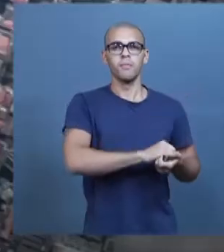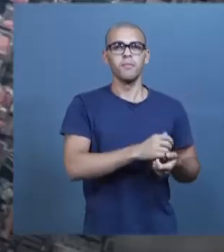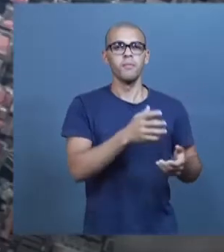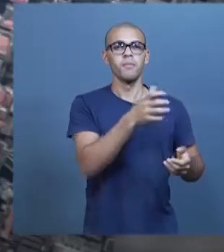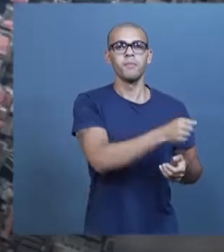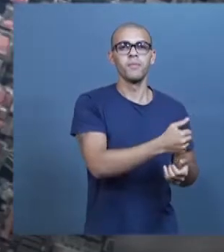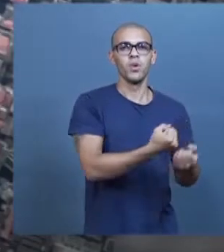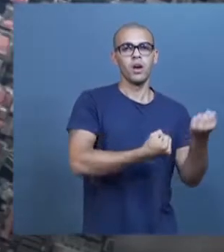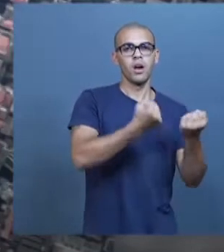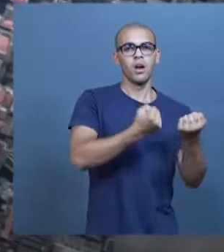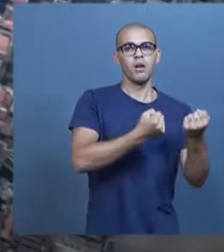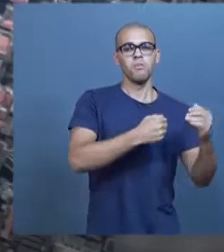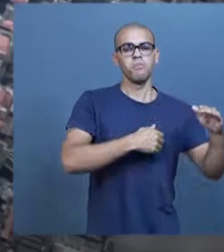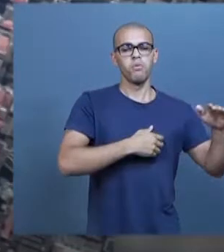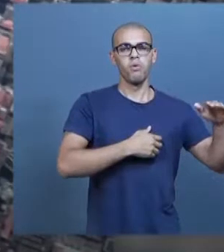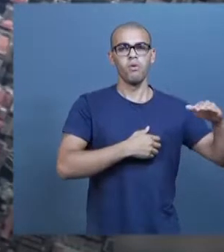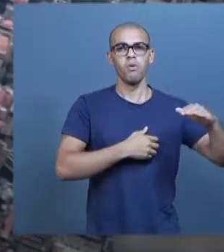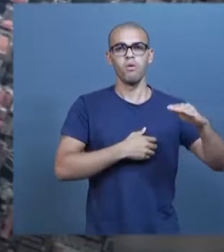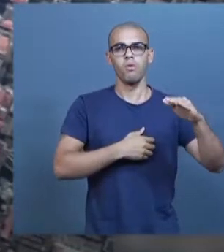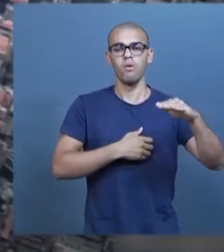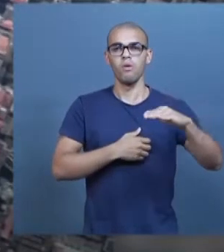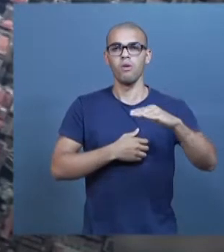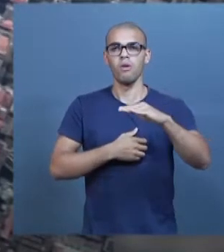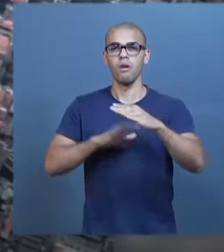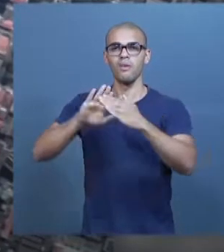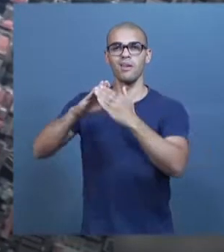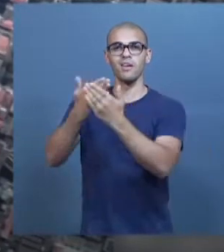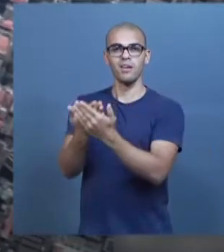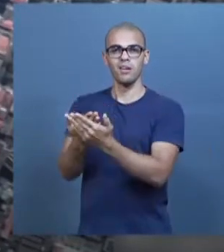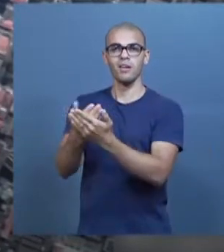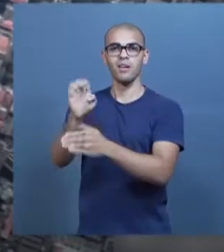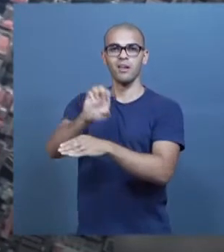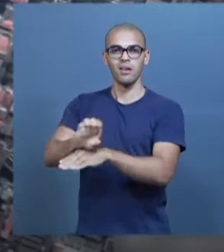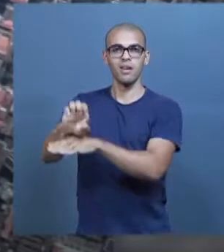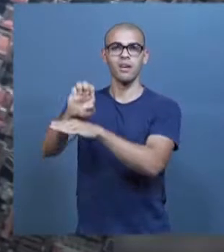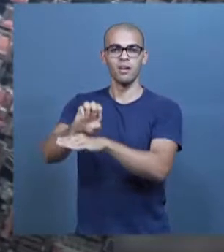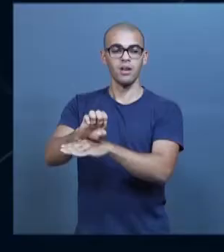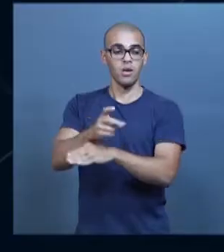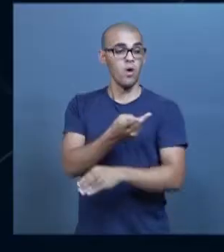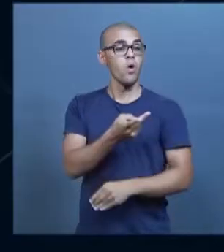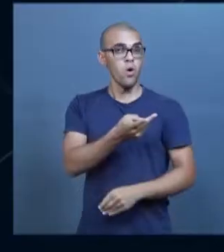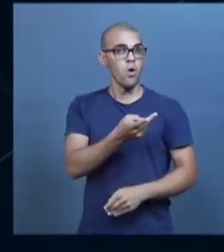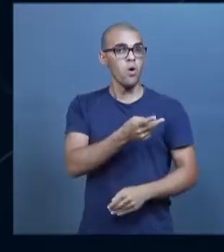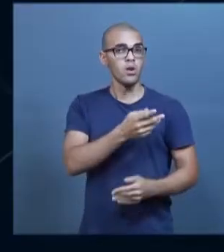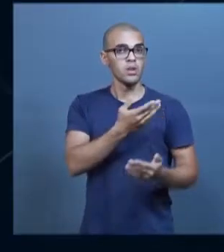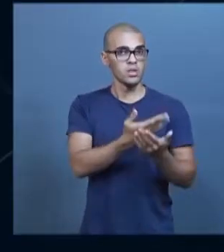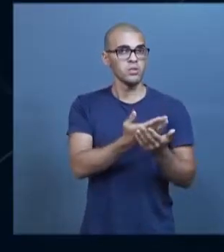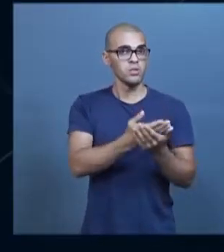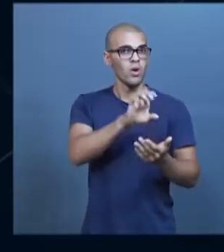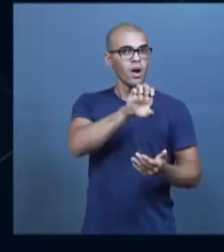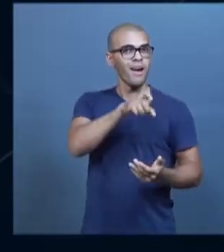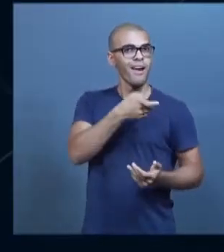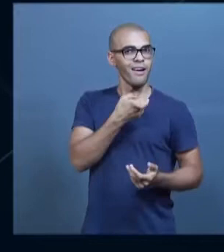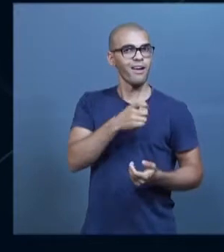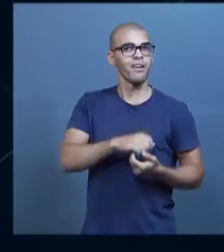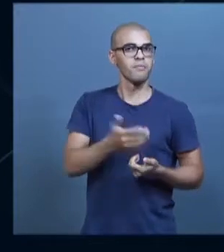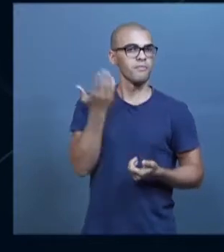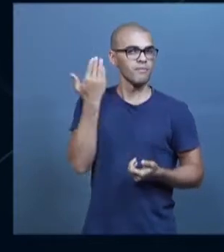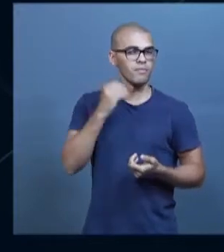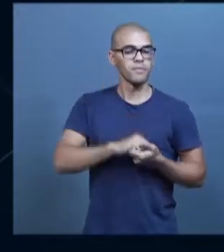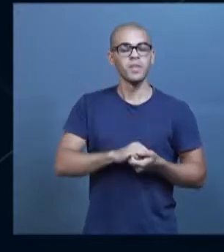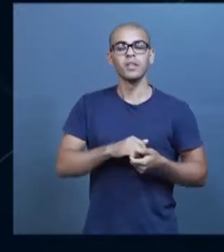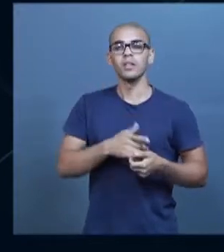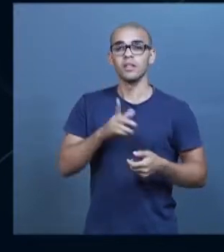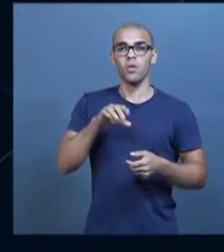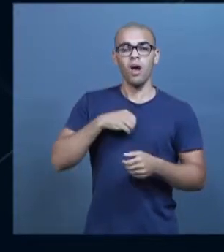para a escola estadual, que fica a poucos metros. Os dois eram ex-alunos. Uma câmera de segurança de uma casa próxima à